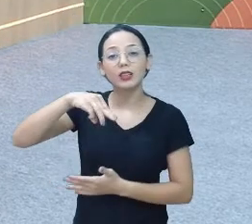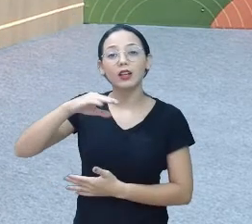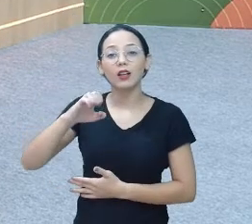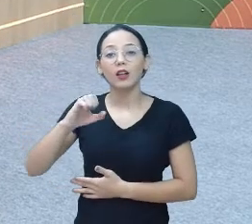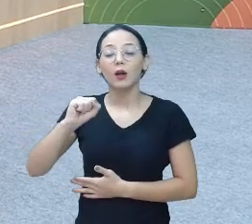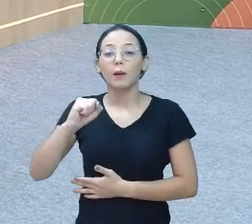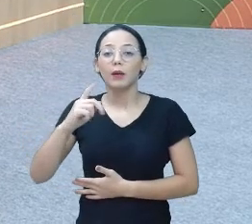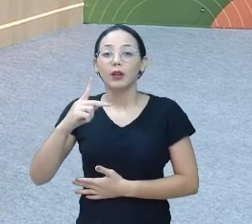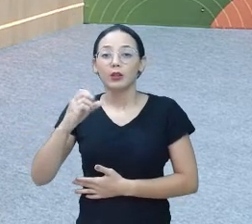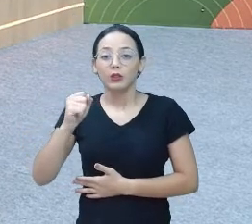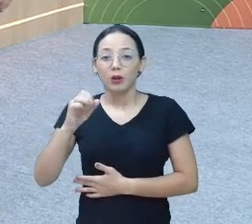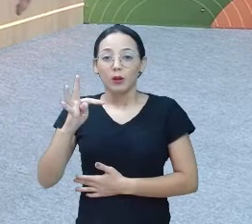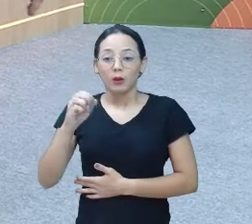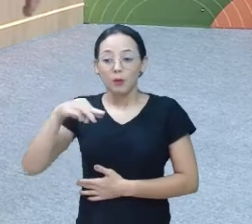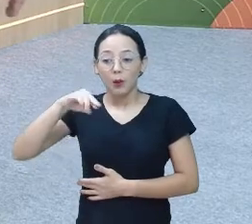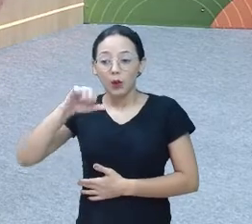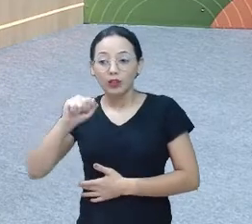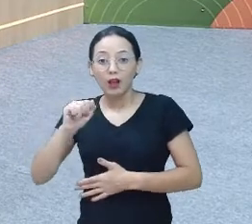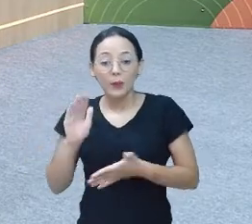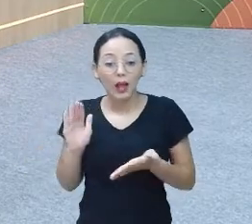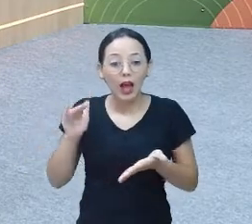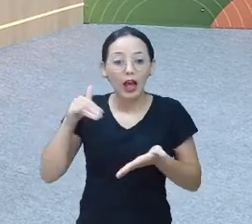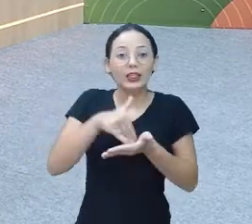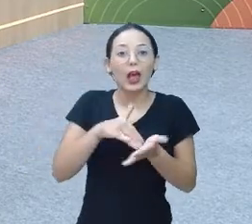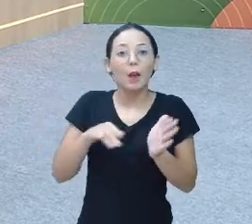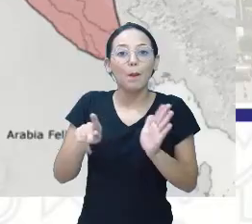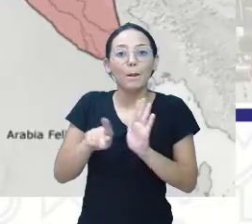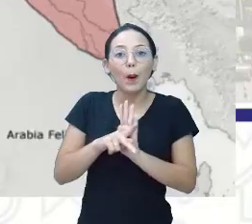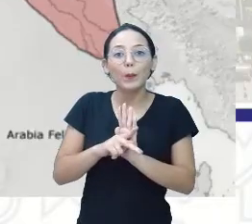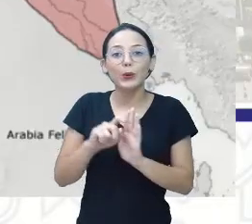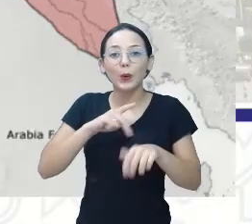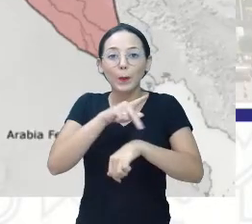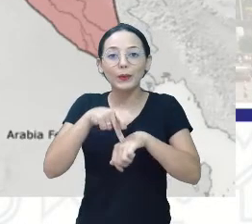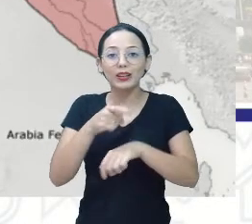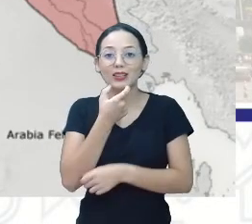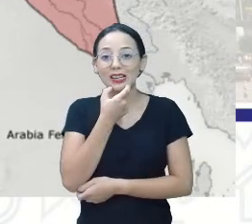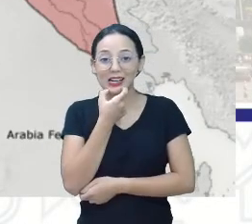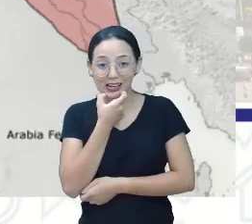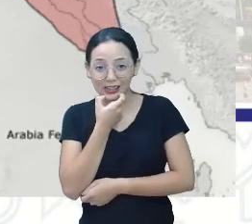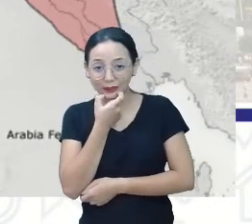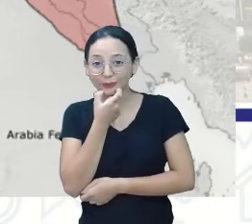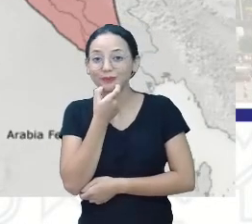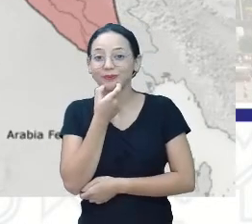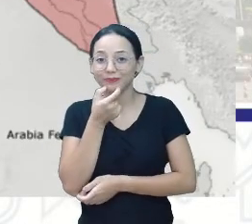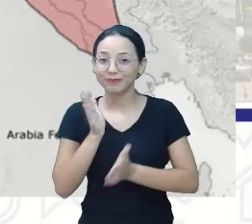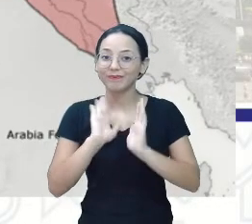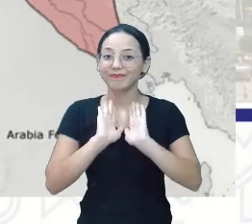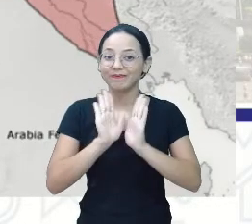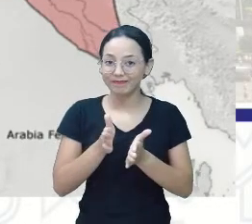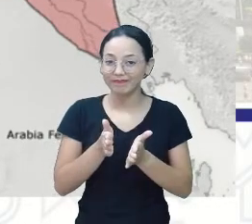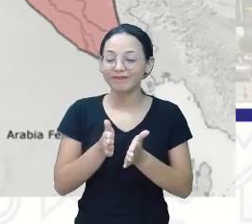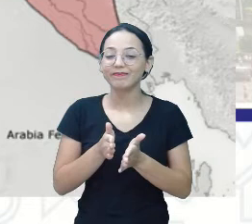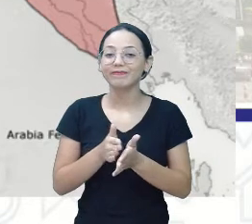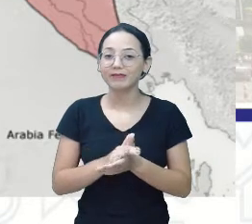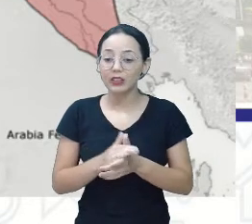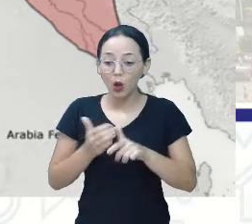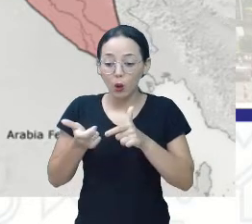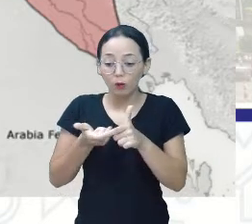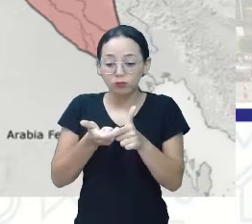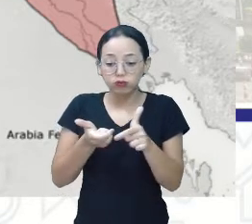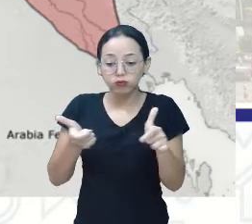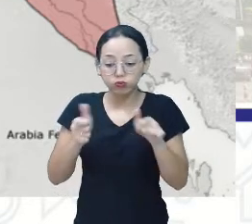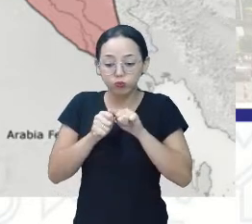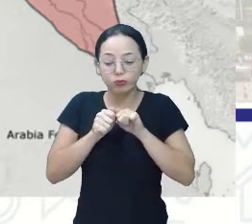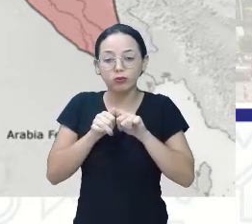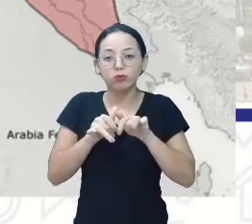atual Iraque, né, até a região da Inglaterra, ali, Britânia, a região da Inglaterra, e